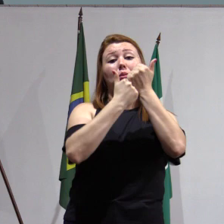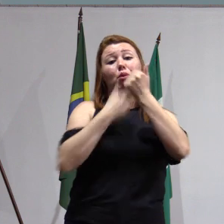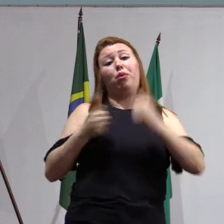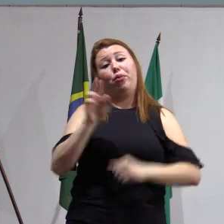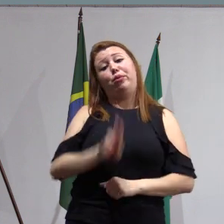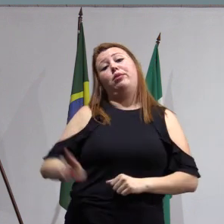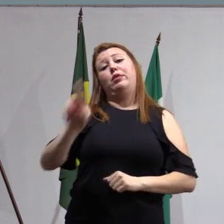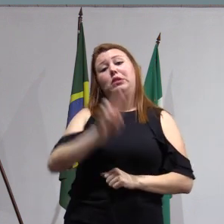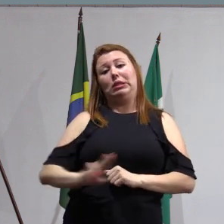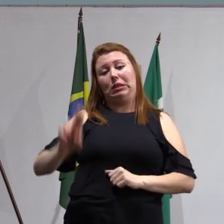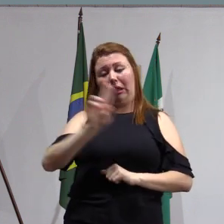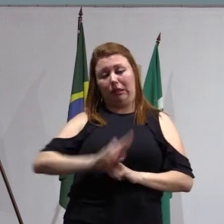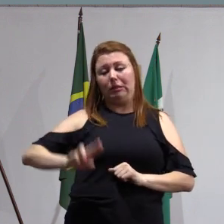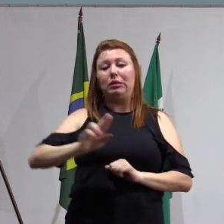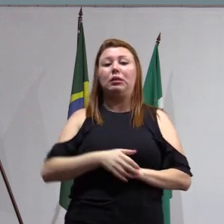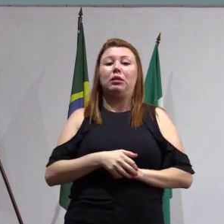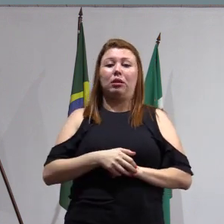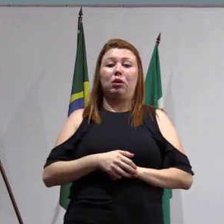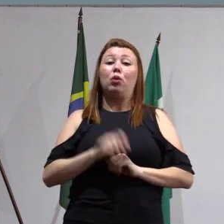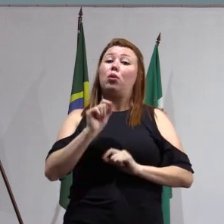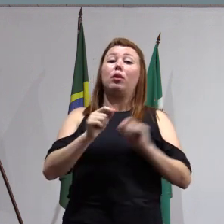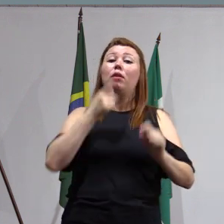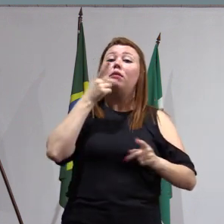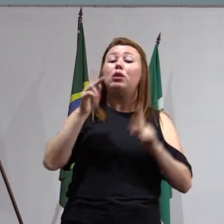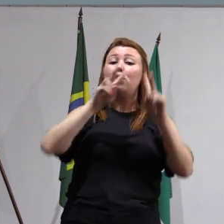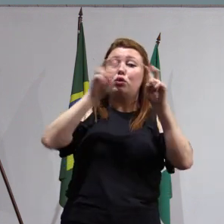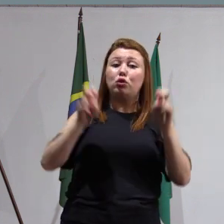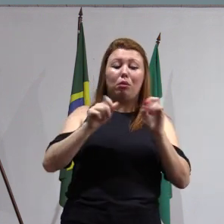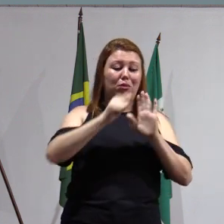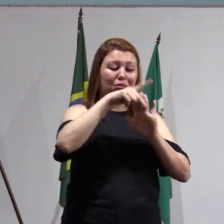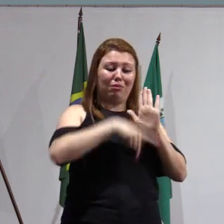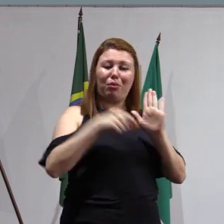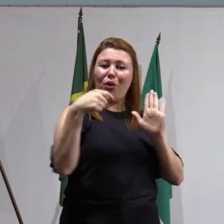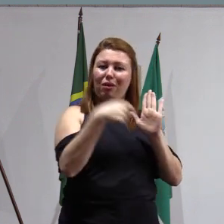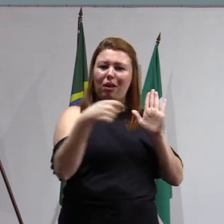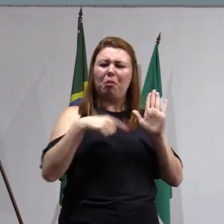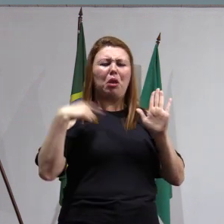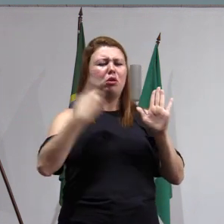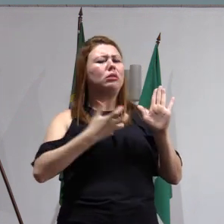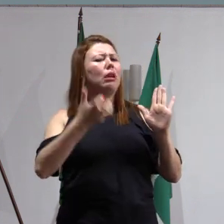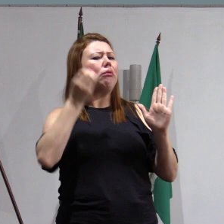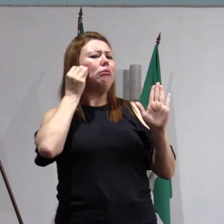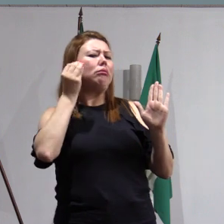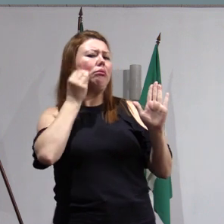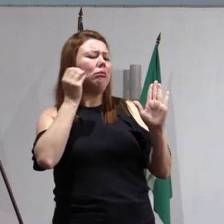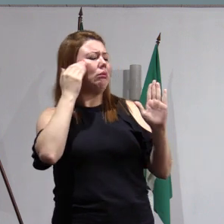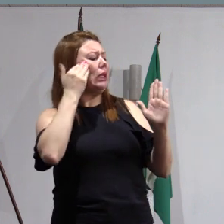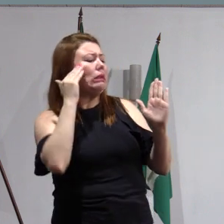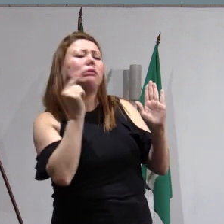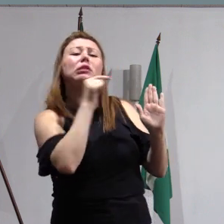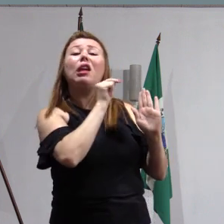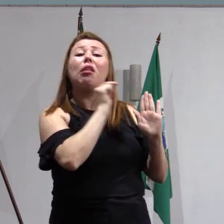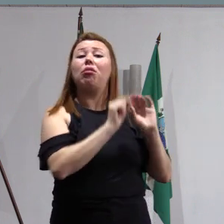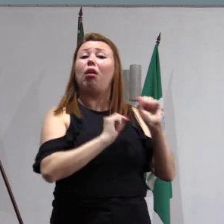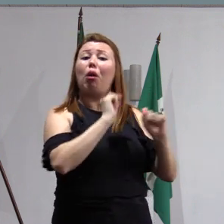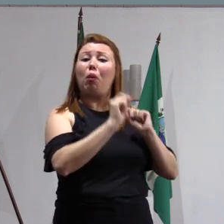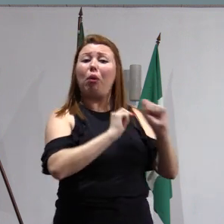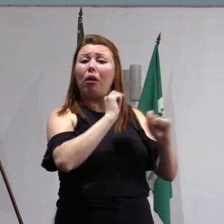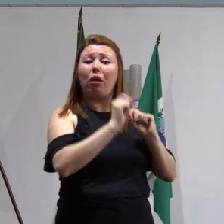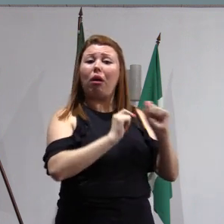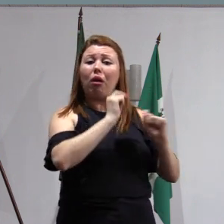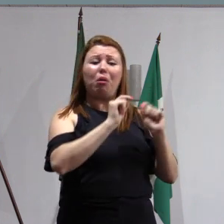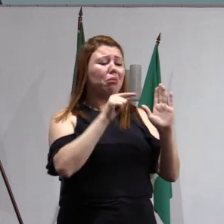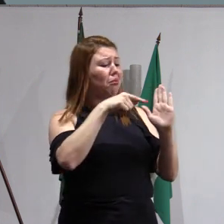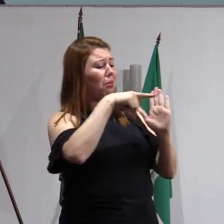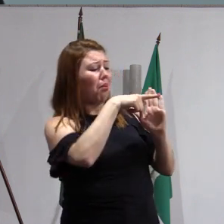E, no que diz respeito a esse programa, estão aqui para tentar entender o que, para tentar entender aqui